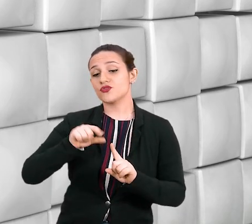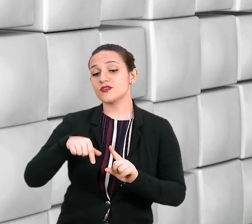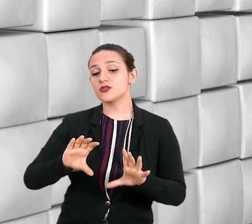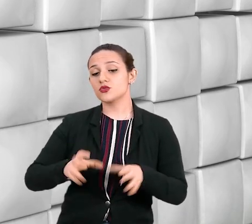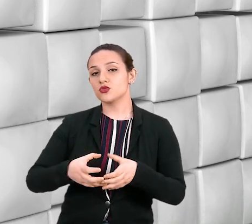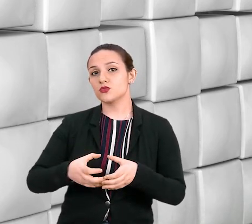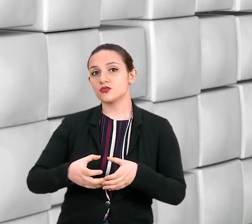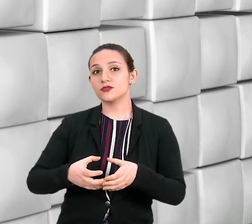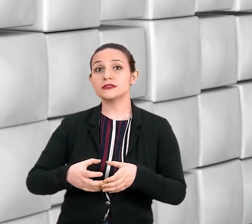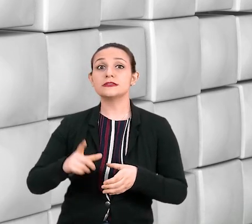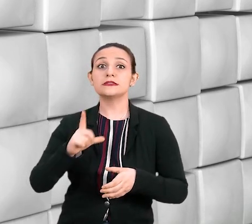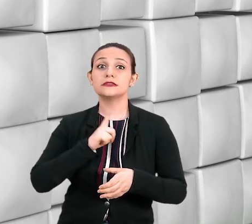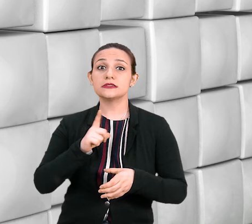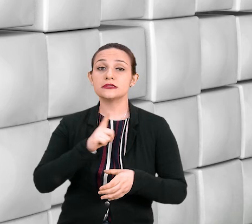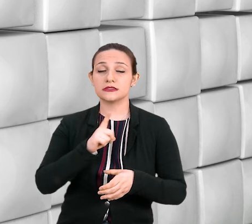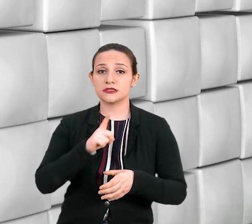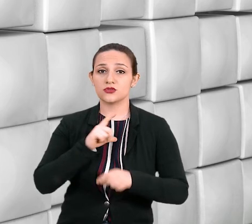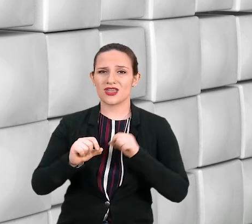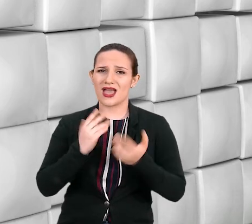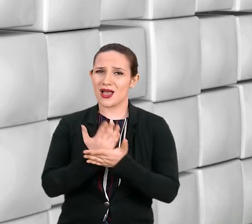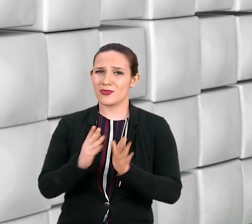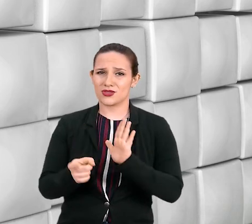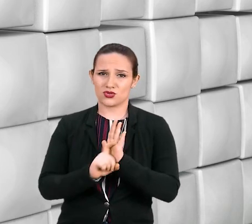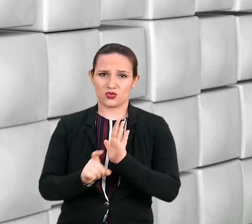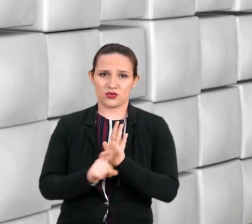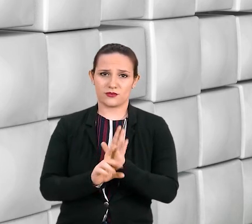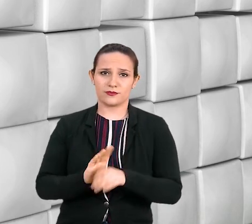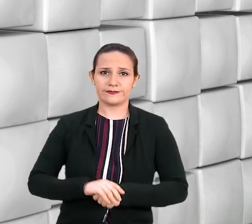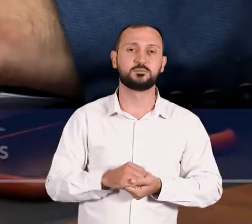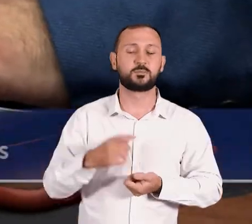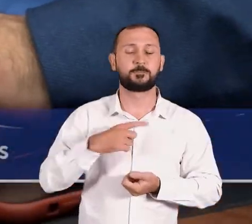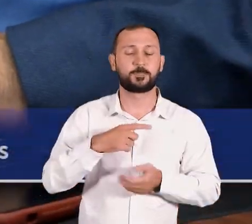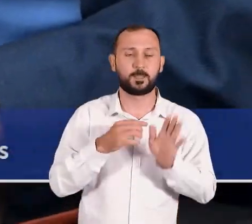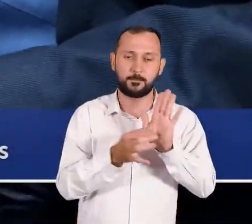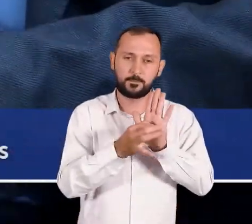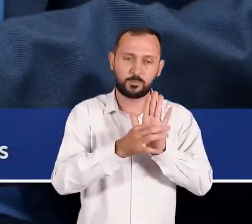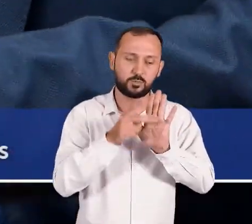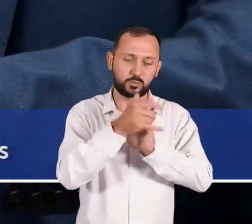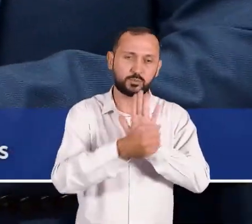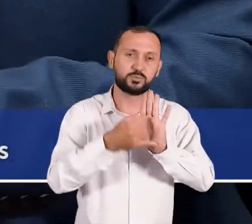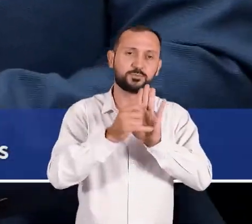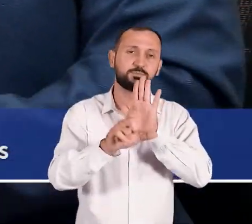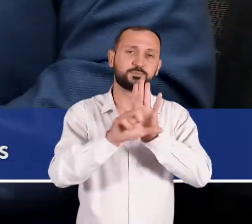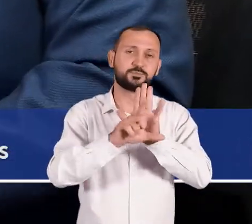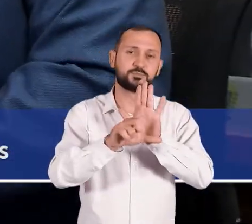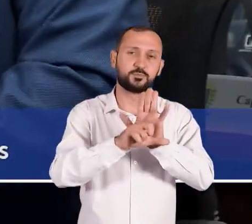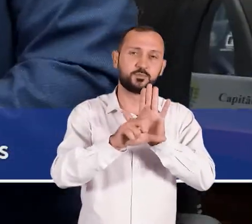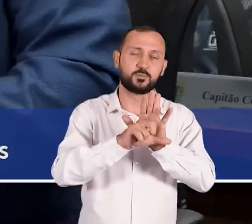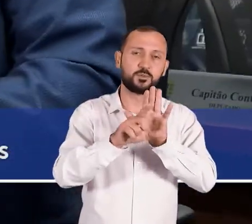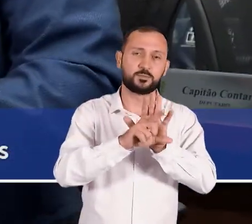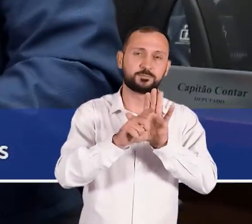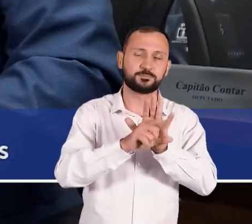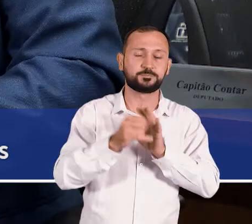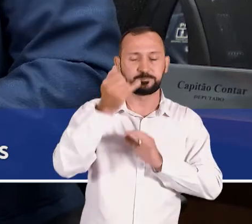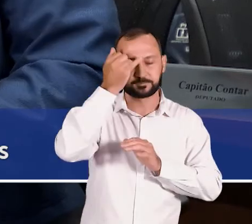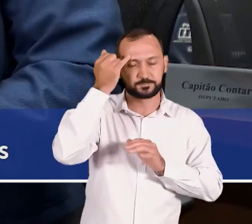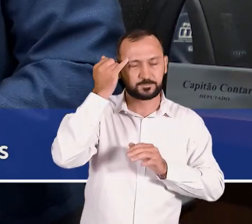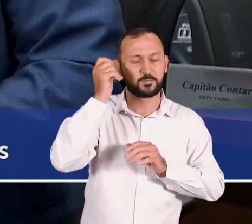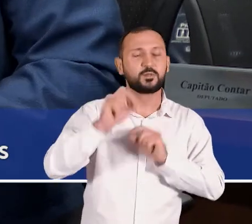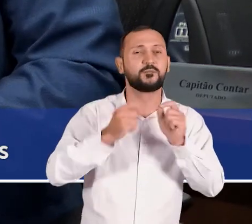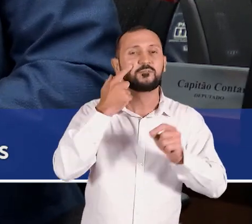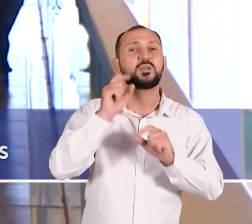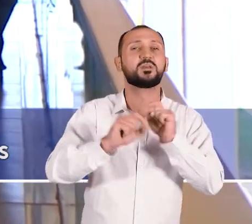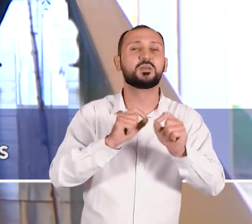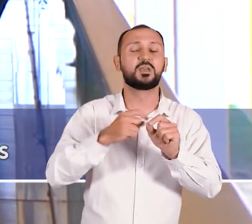que esses grupos discutam ações de combate às drogas. O propositor do projeto de lei, deputado Márcio Fernandes,